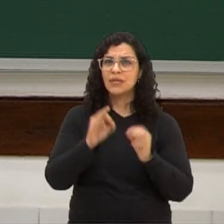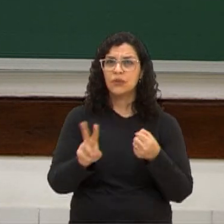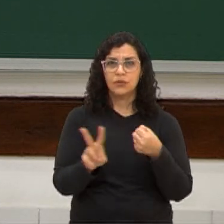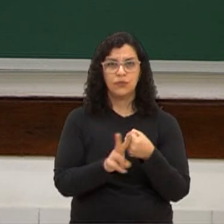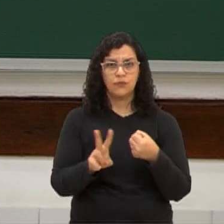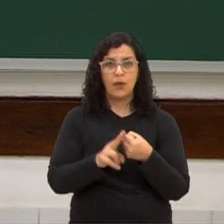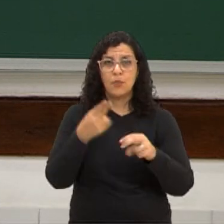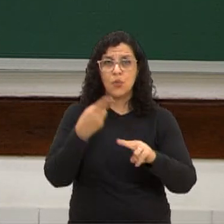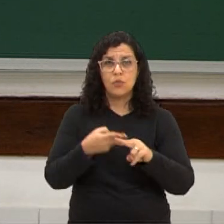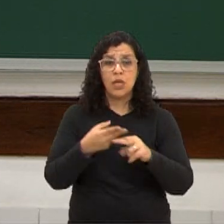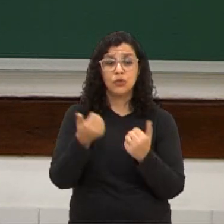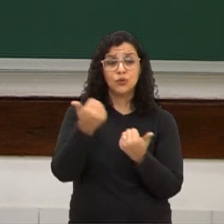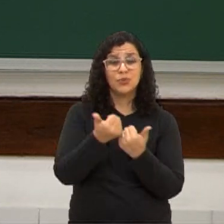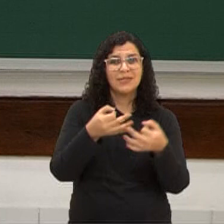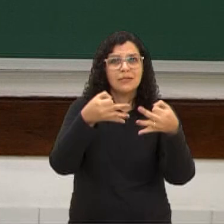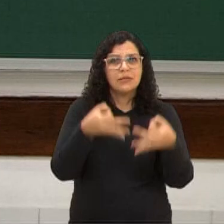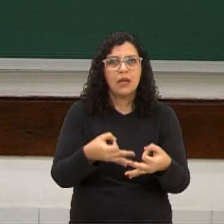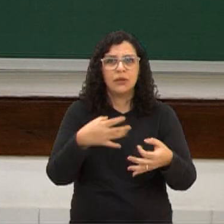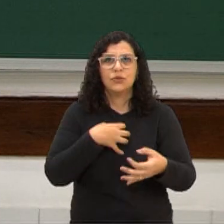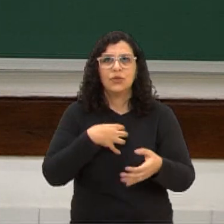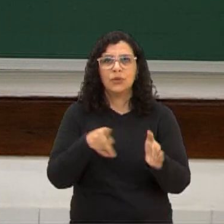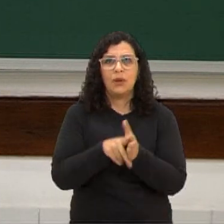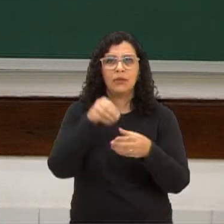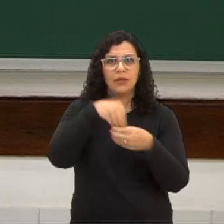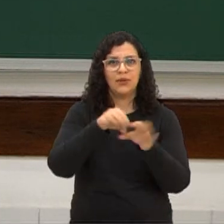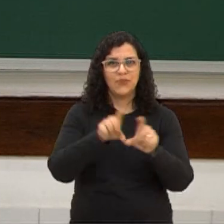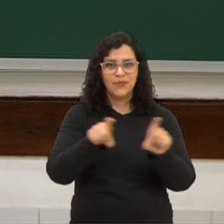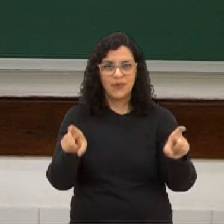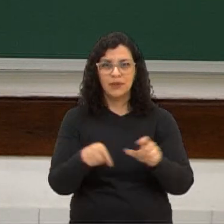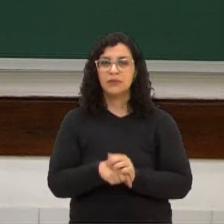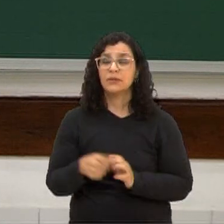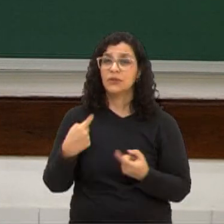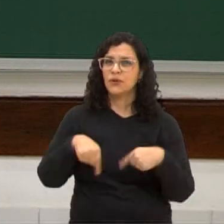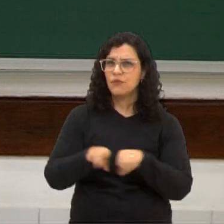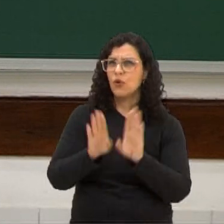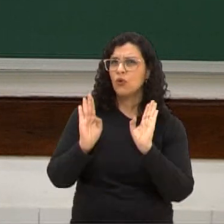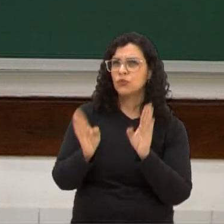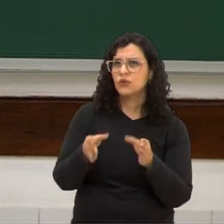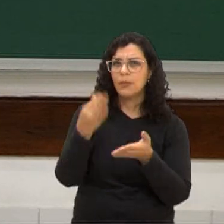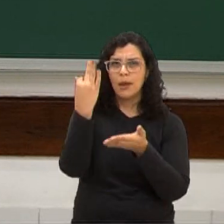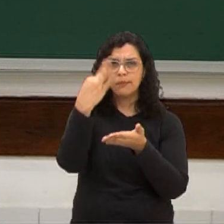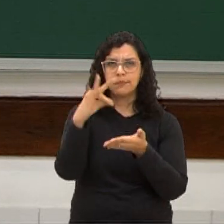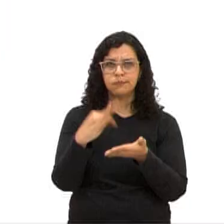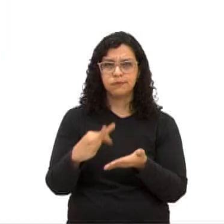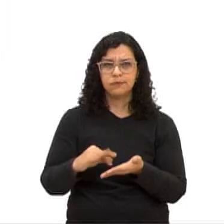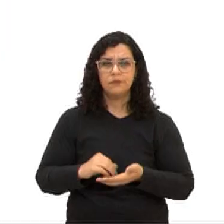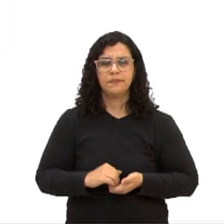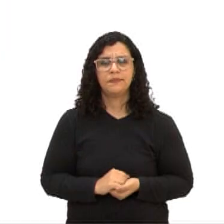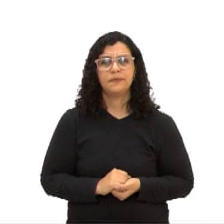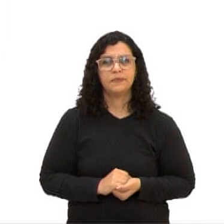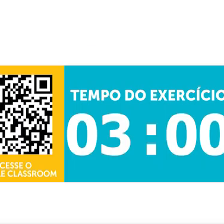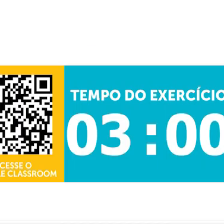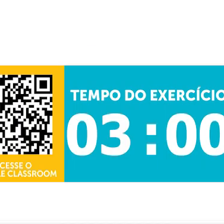do verbo que completa ali os espaços em branco. Vamos dar uns minutinhos para vocês e a gente já volta.